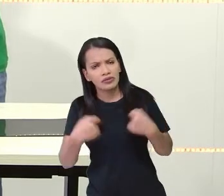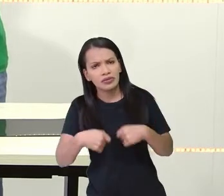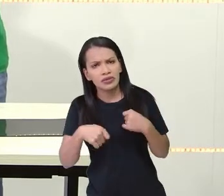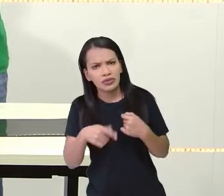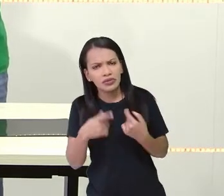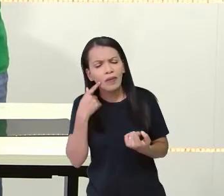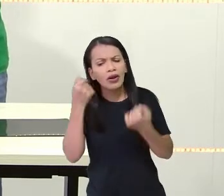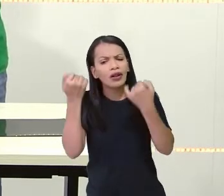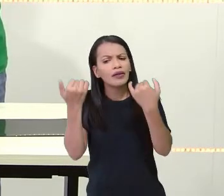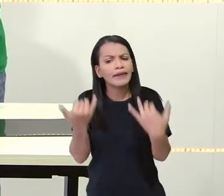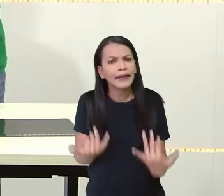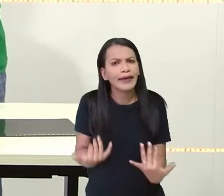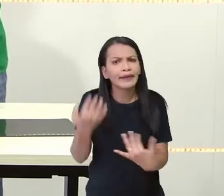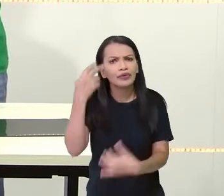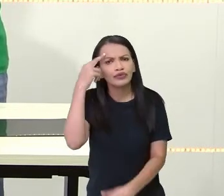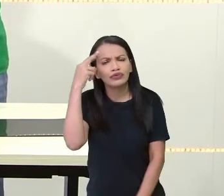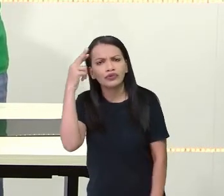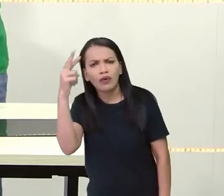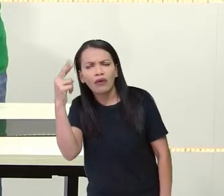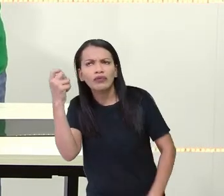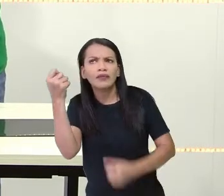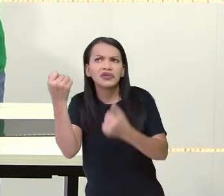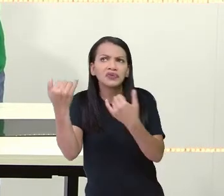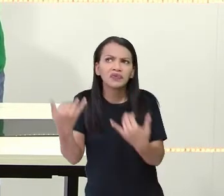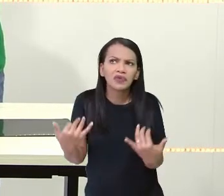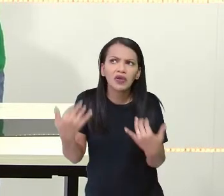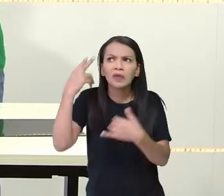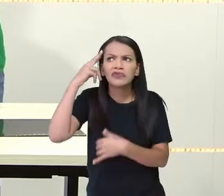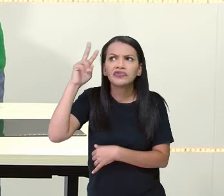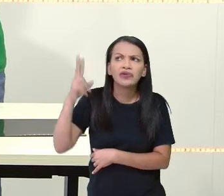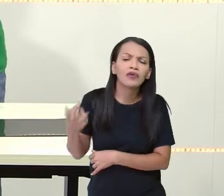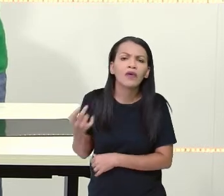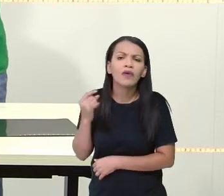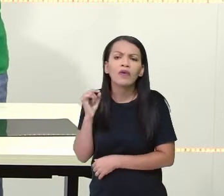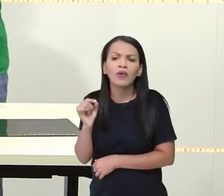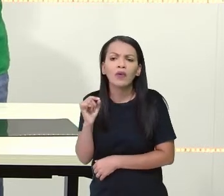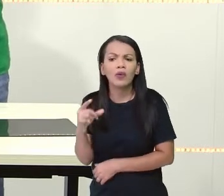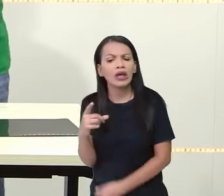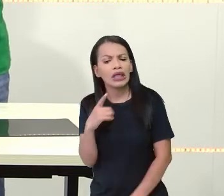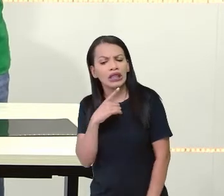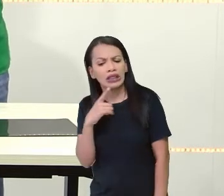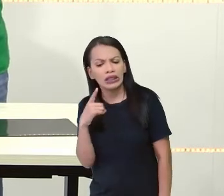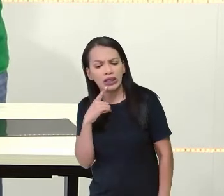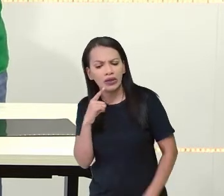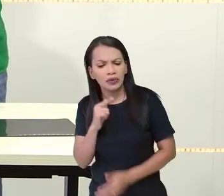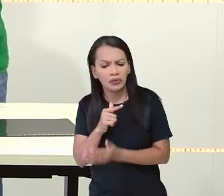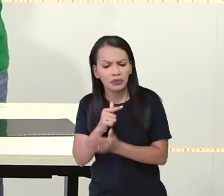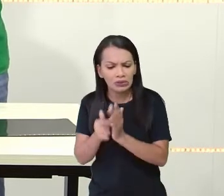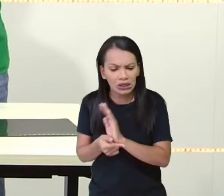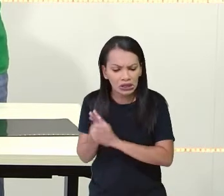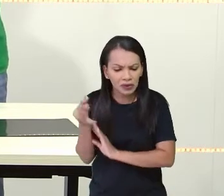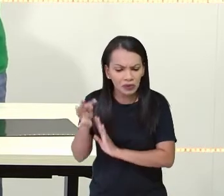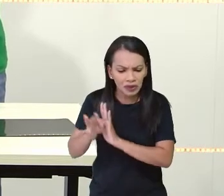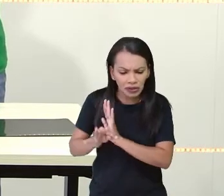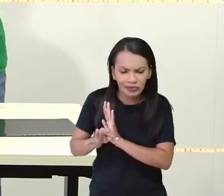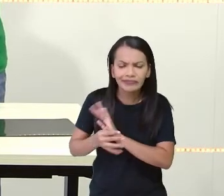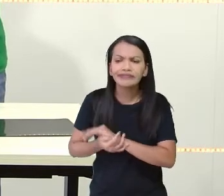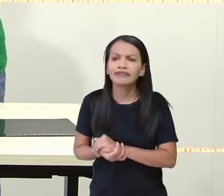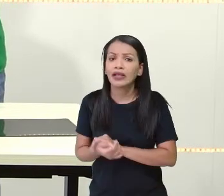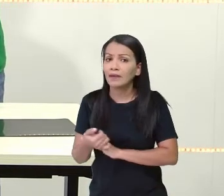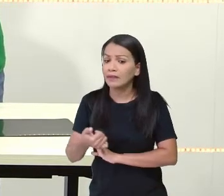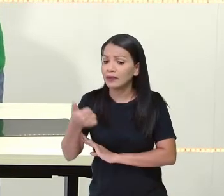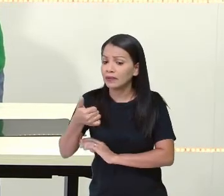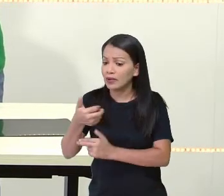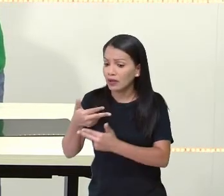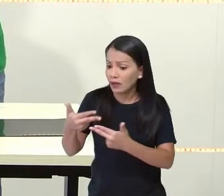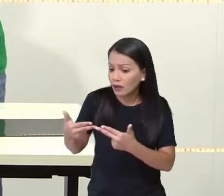Para narrar uma história, para contar uma história. O que é que tem esse gênero textual? A primeira